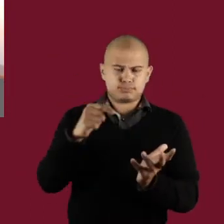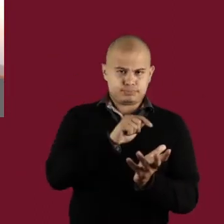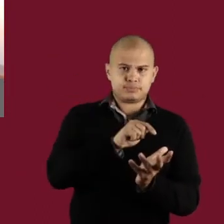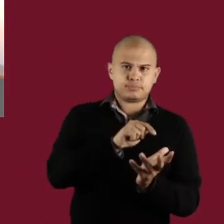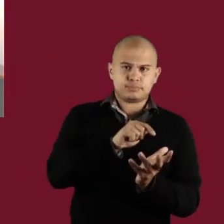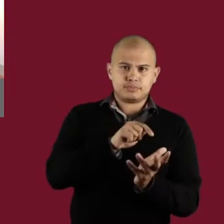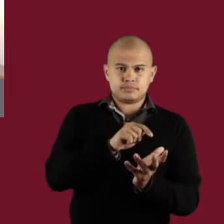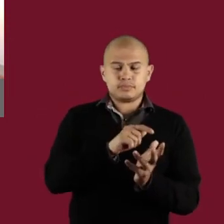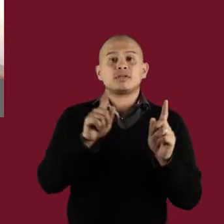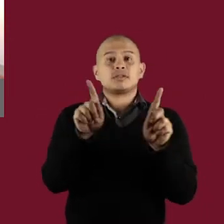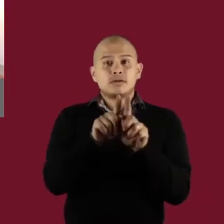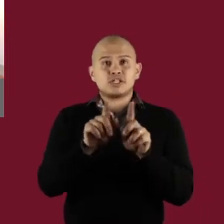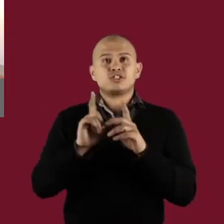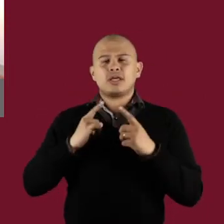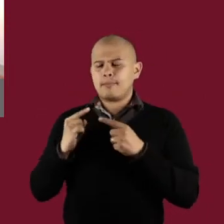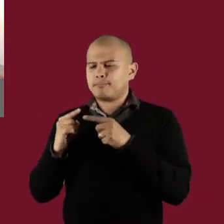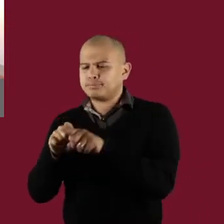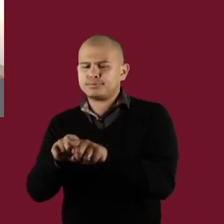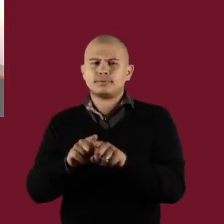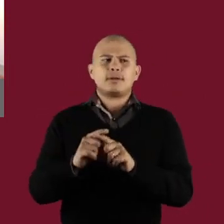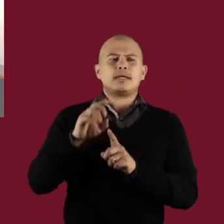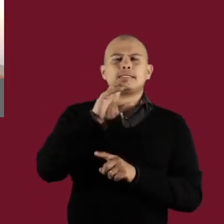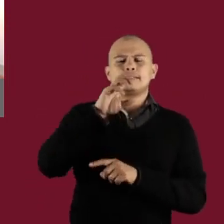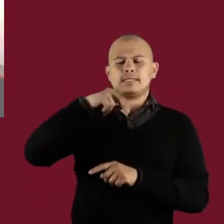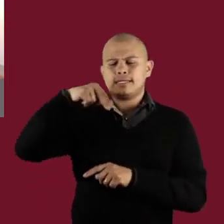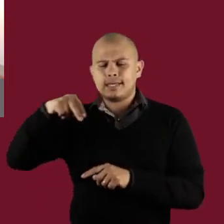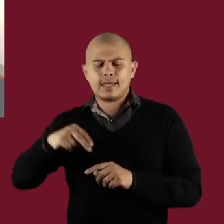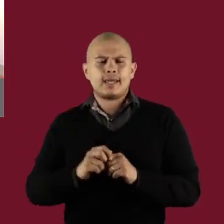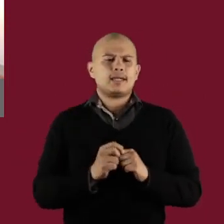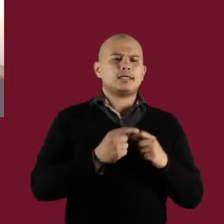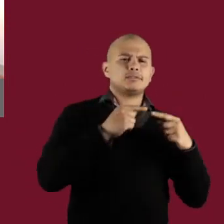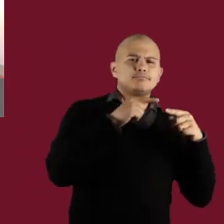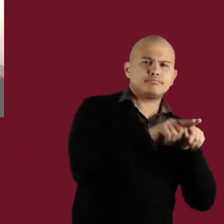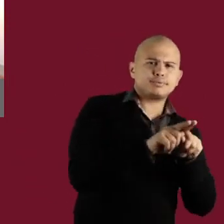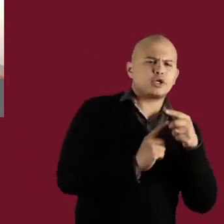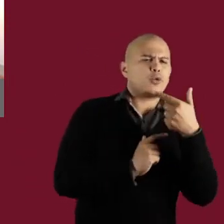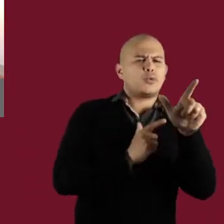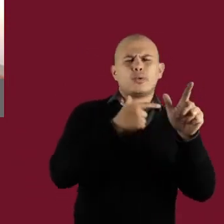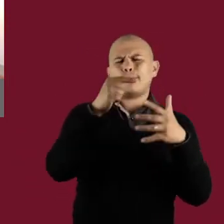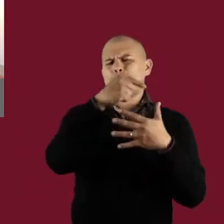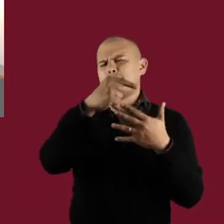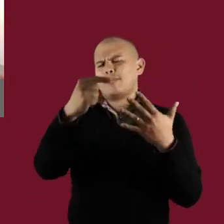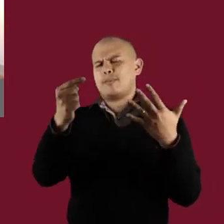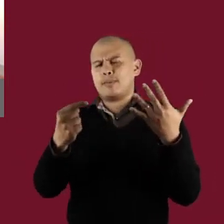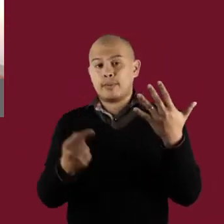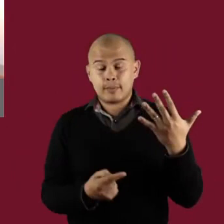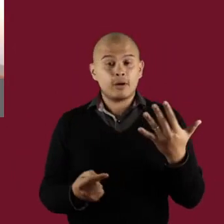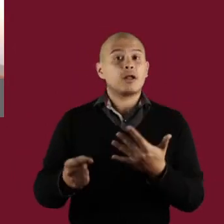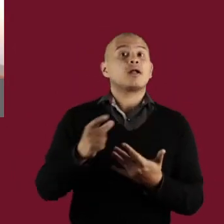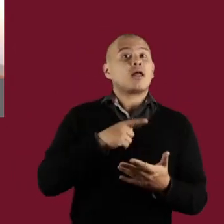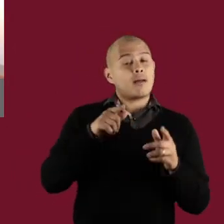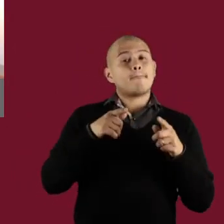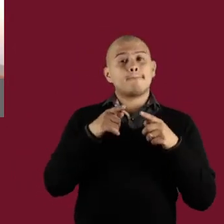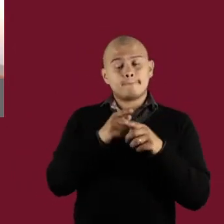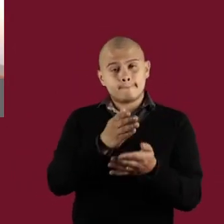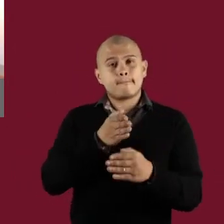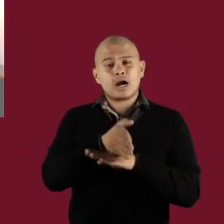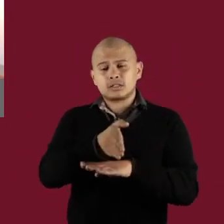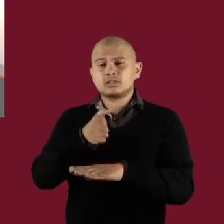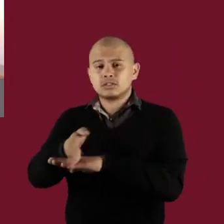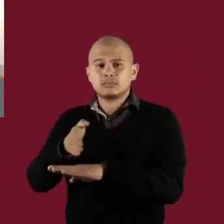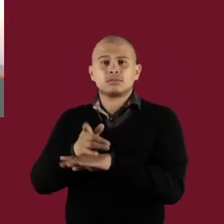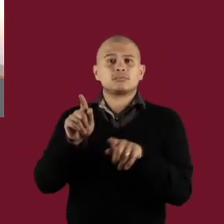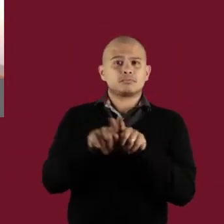a Deutsche Welle, a CNN, ou seja, o que nós trazemos, porque a ONU participa desses aspectos todos, né? Paz